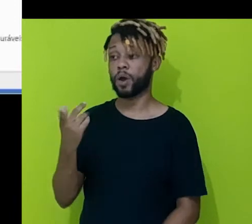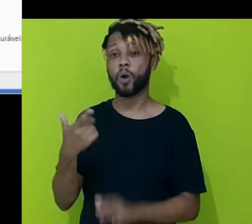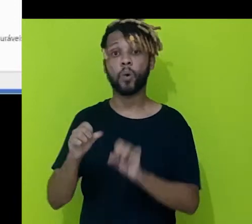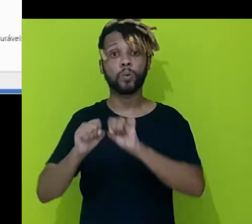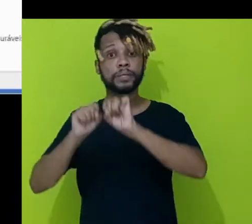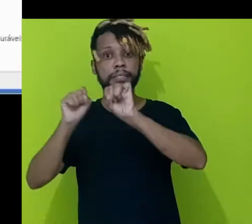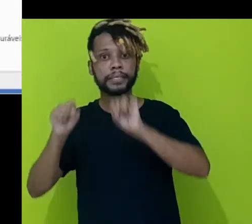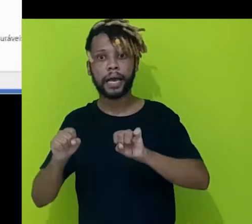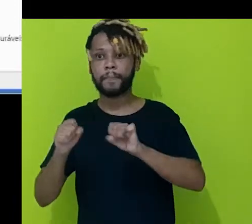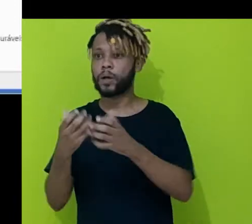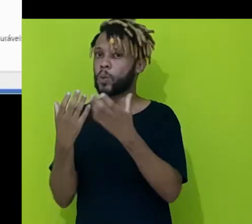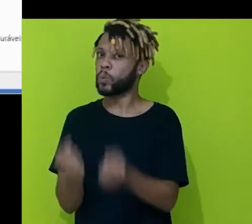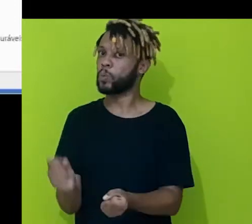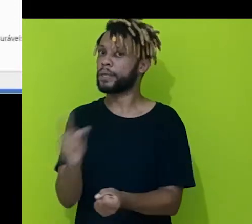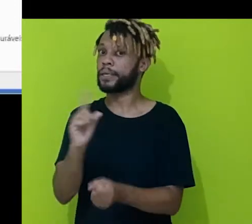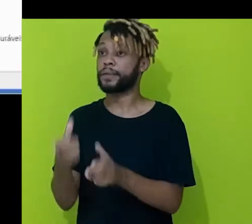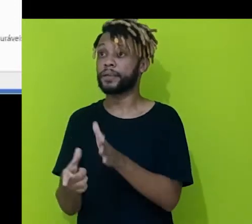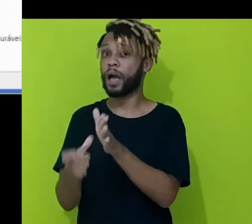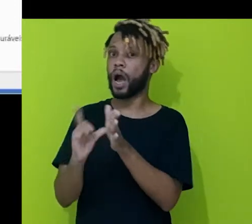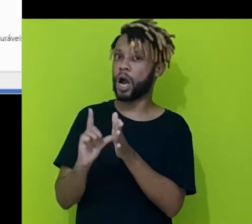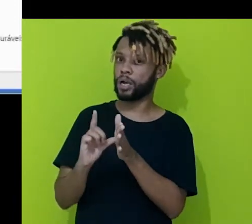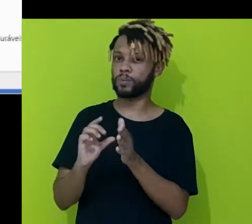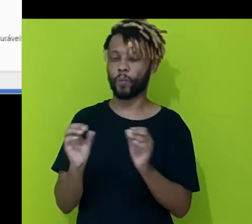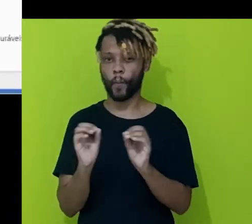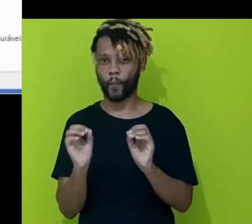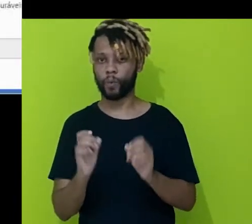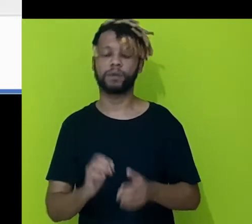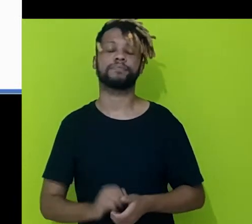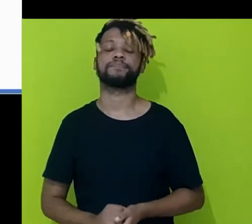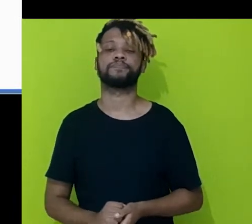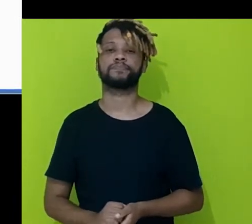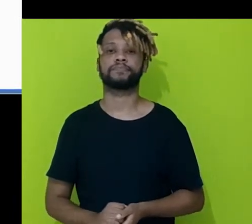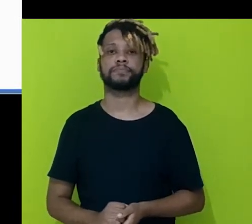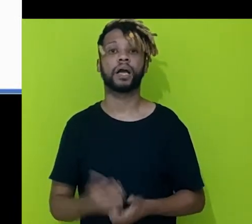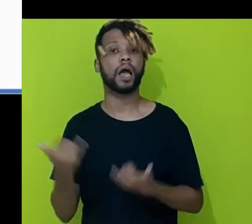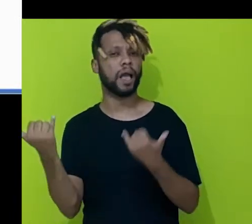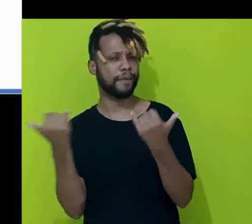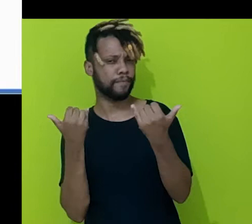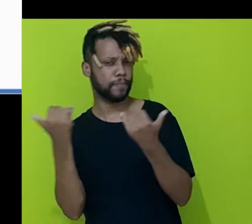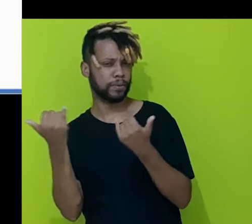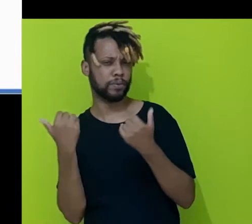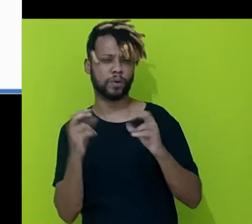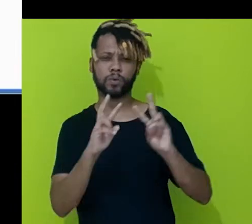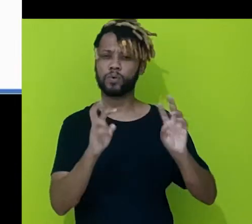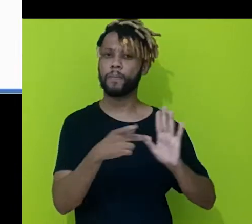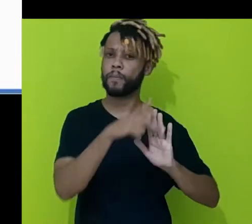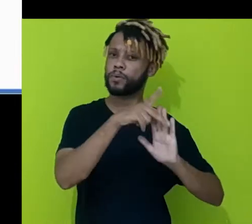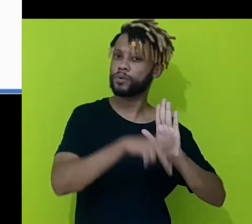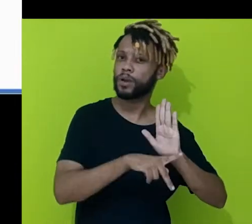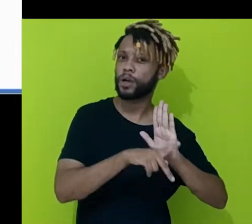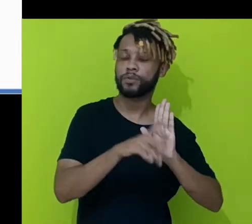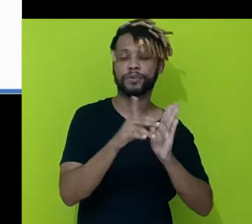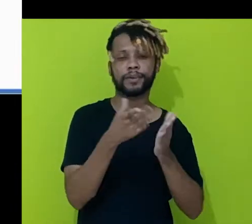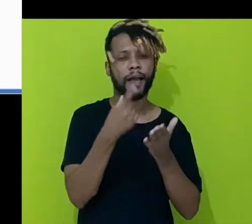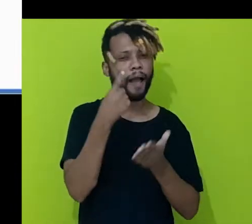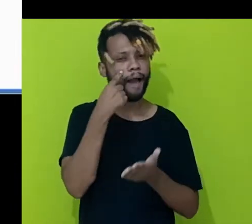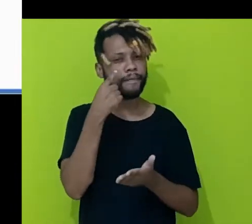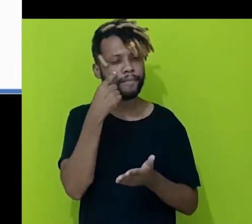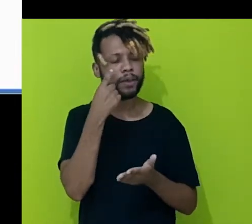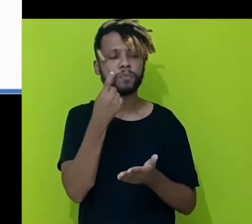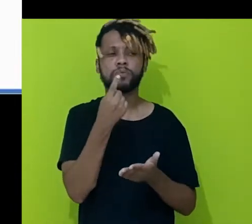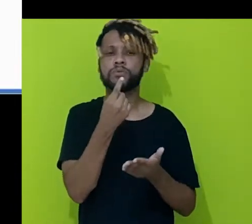disso. Informações sobre o projeto que nós vimos na aula 1, começamos a copiar e colar. Então aqui